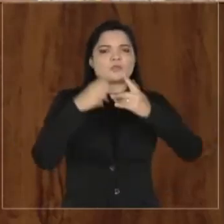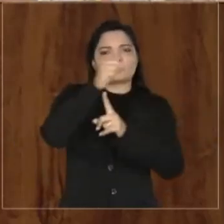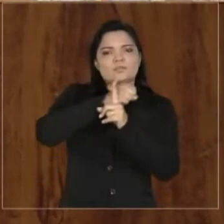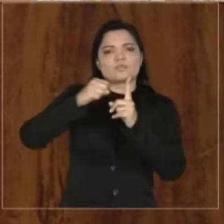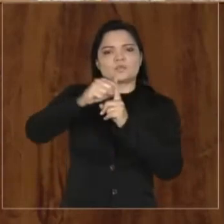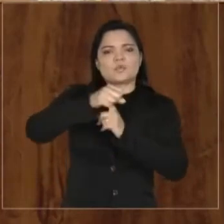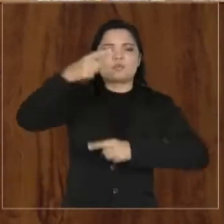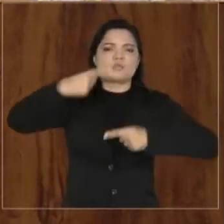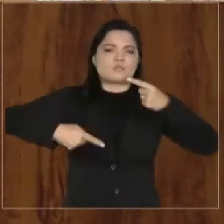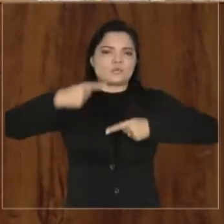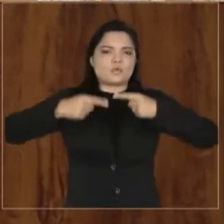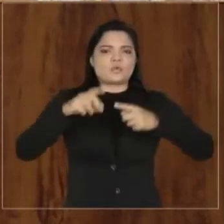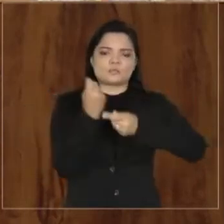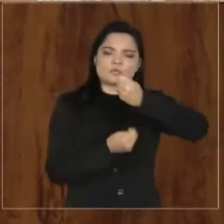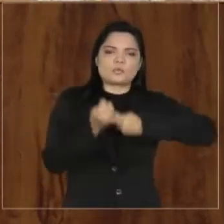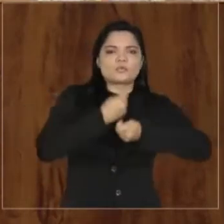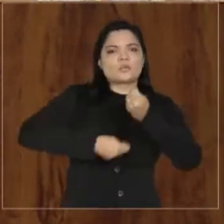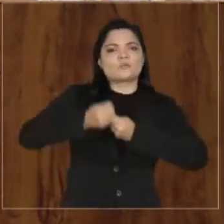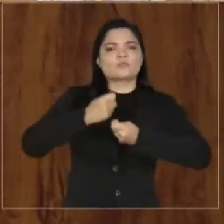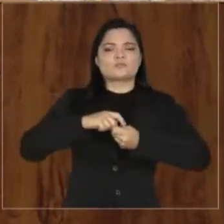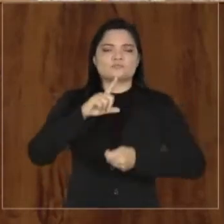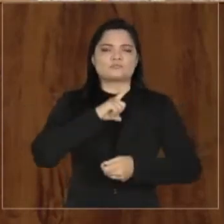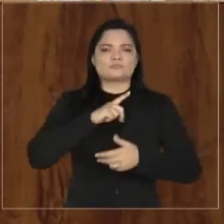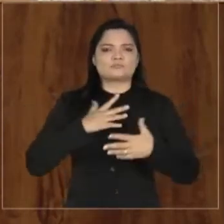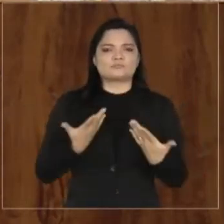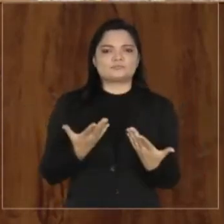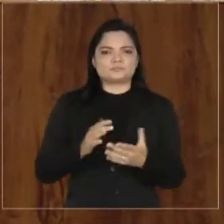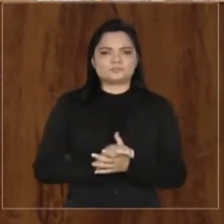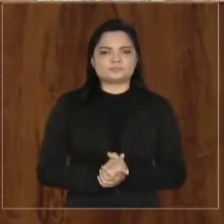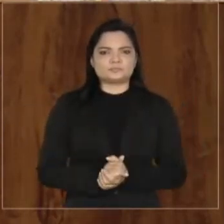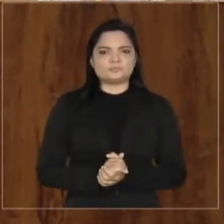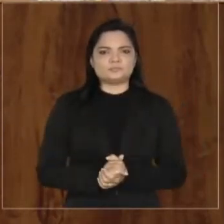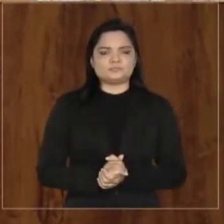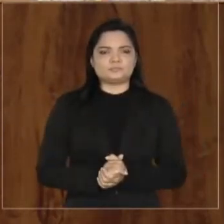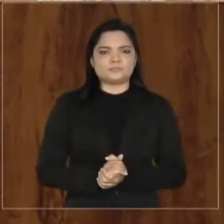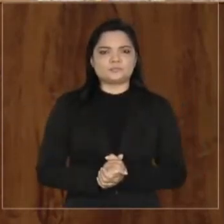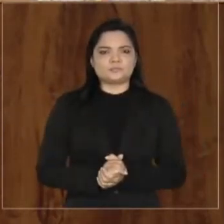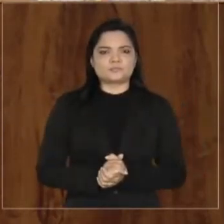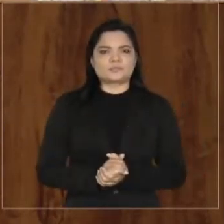social, político, econômico que se pretende.